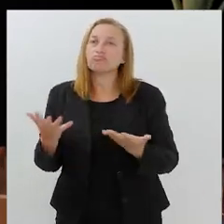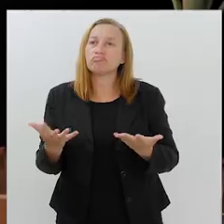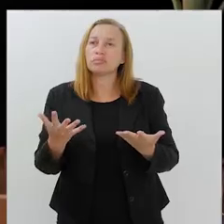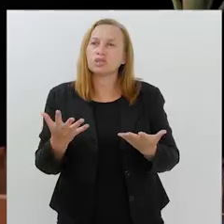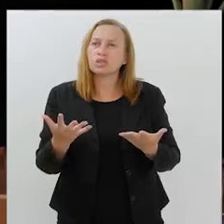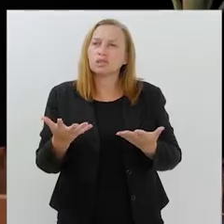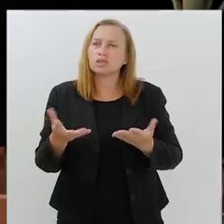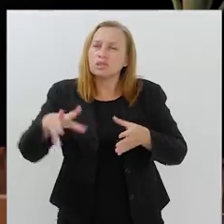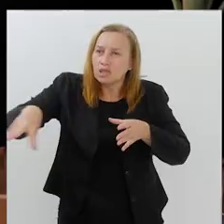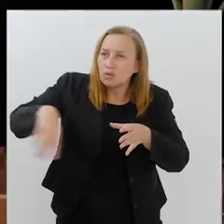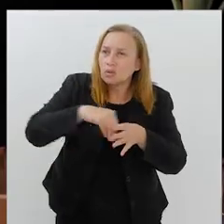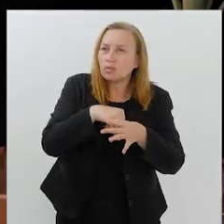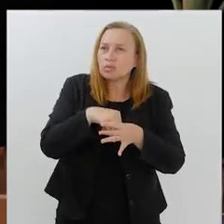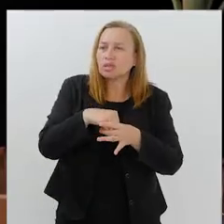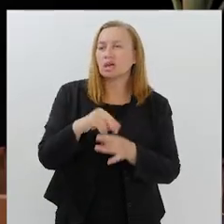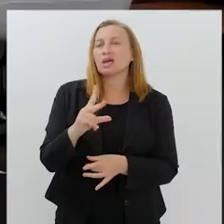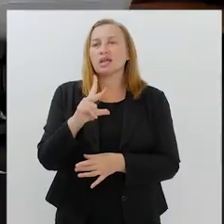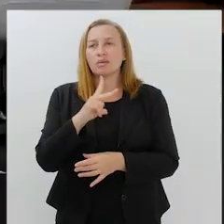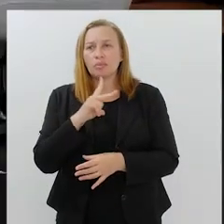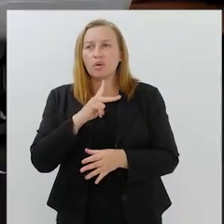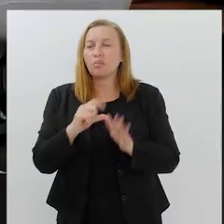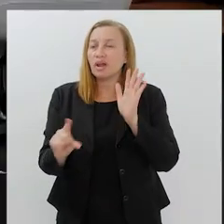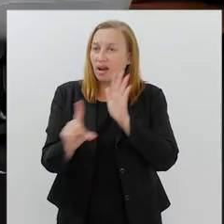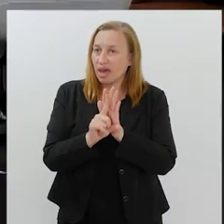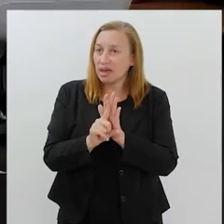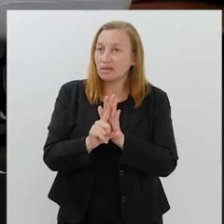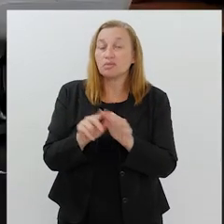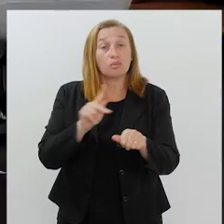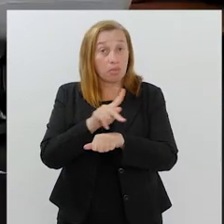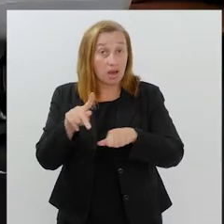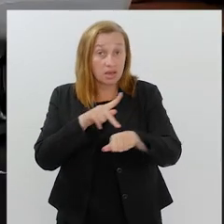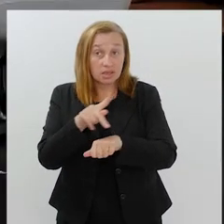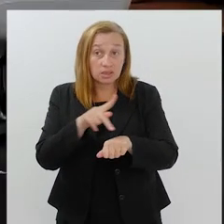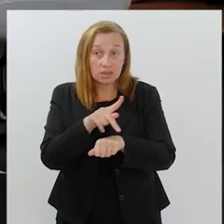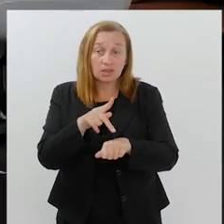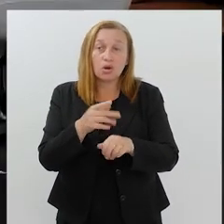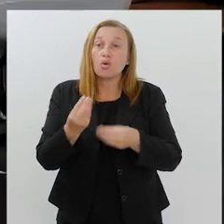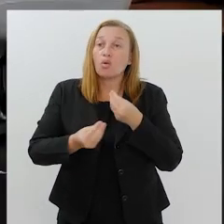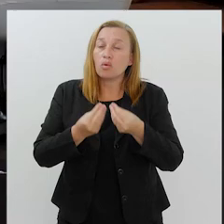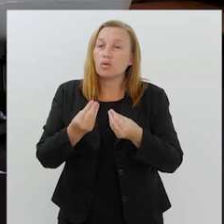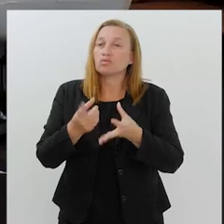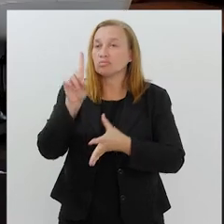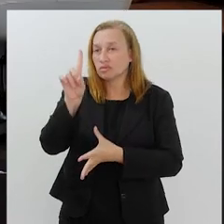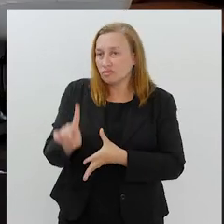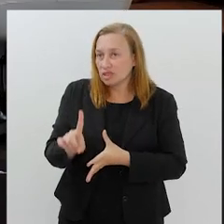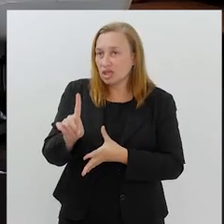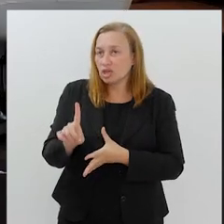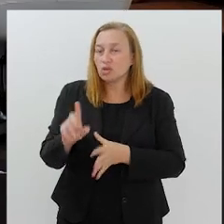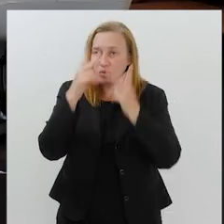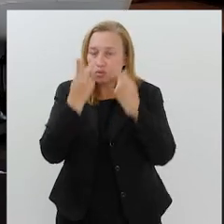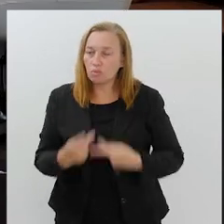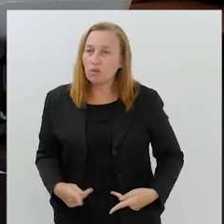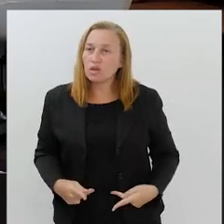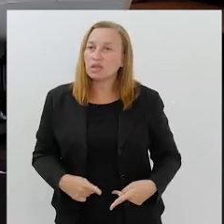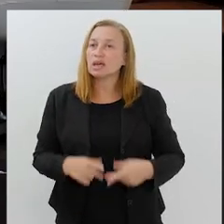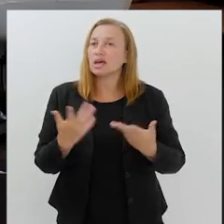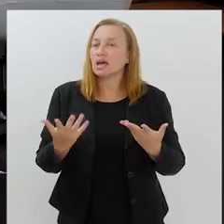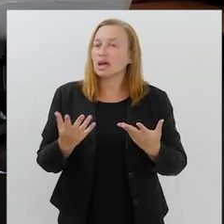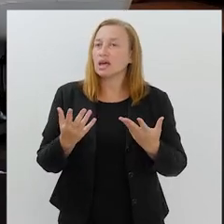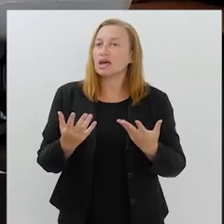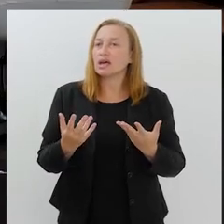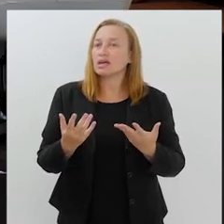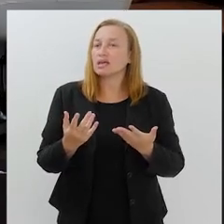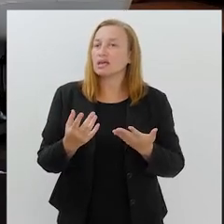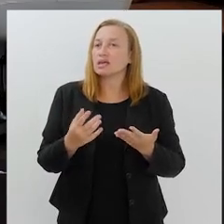acabam sendo incorporados na própria pra própria legislação do país né quando se trata de direitos humanos e essas